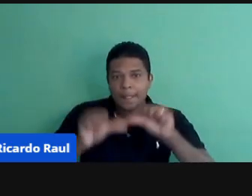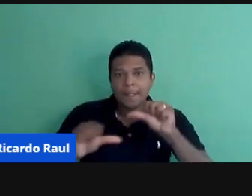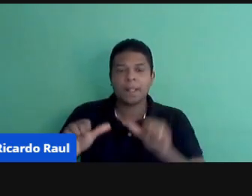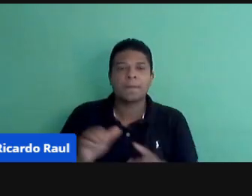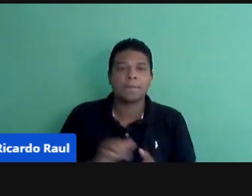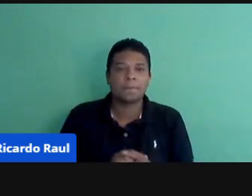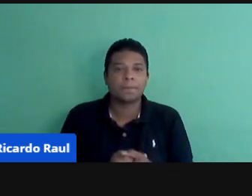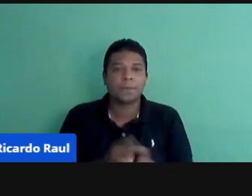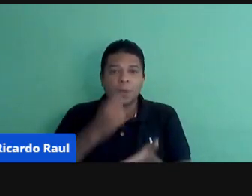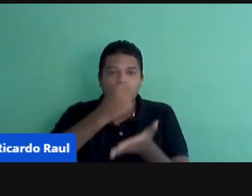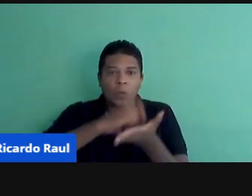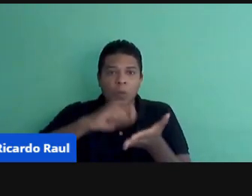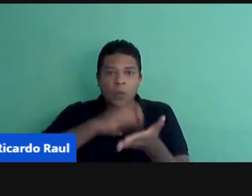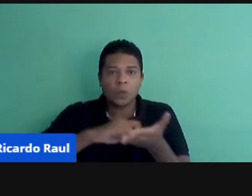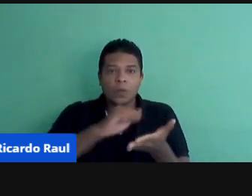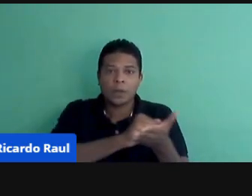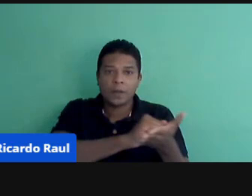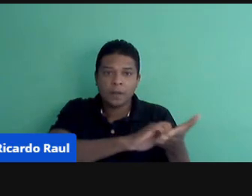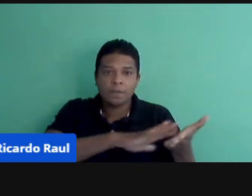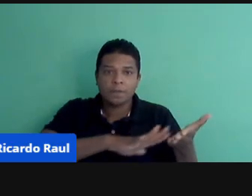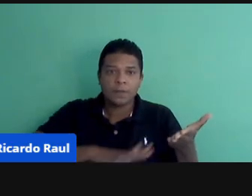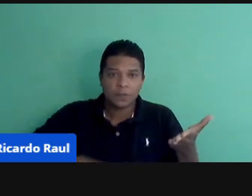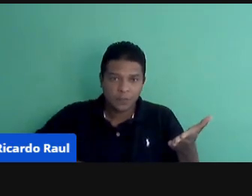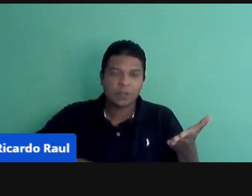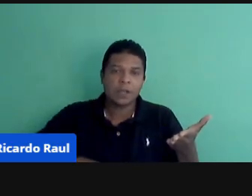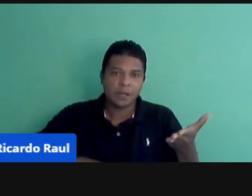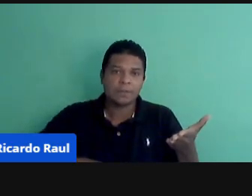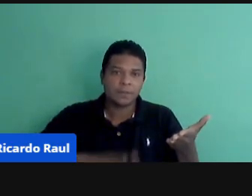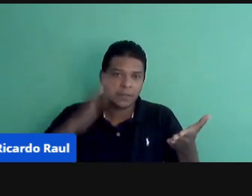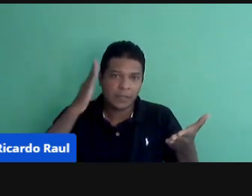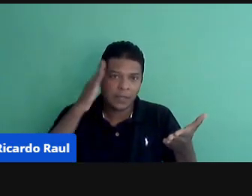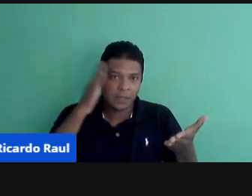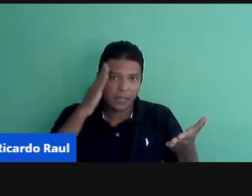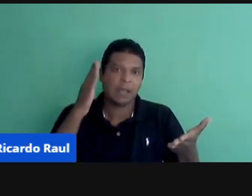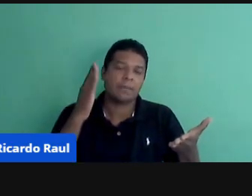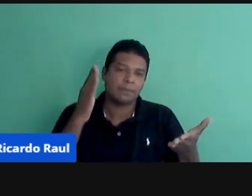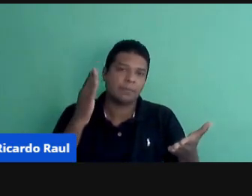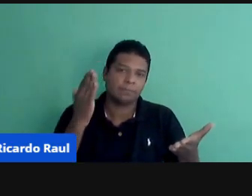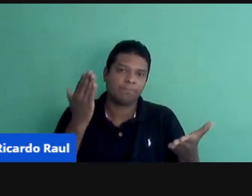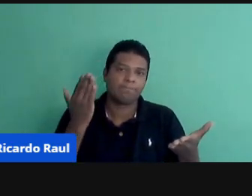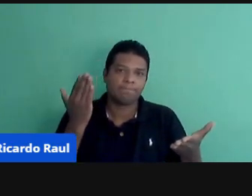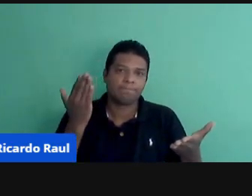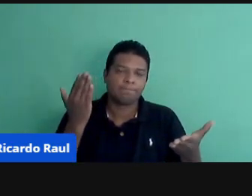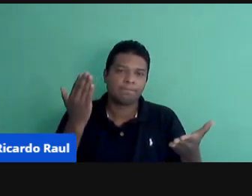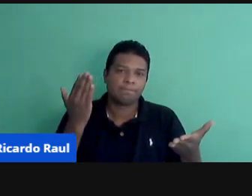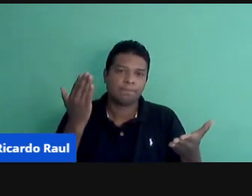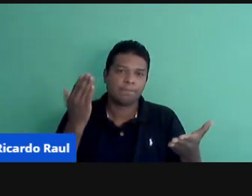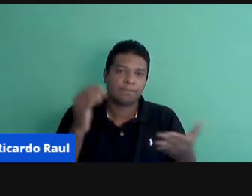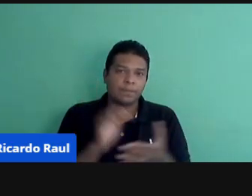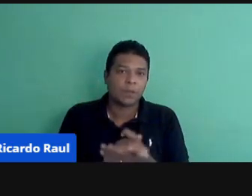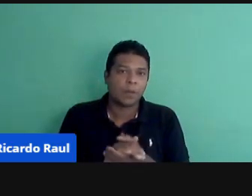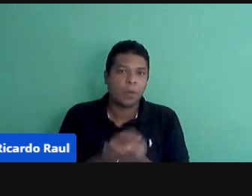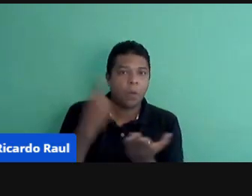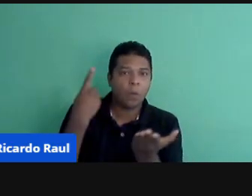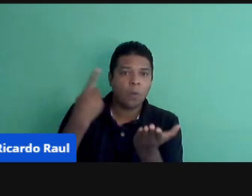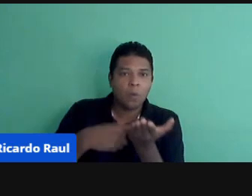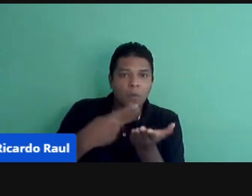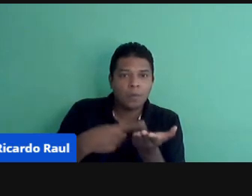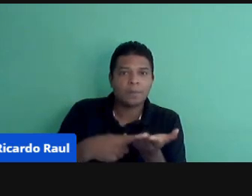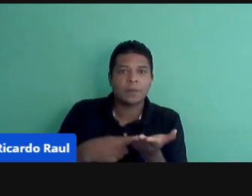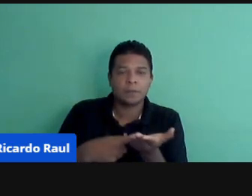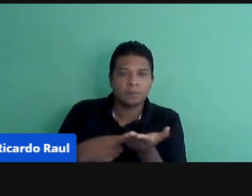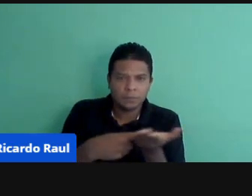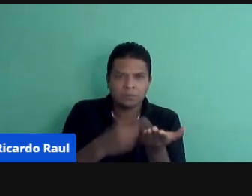da atividade. Mas ele sabe, ó, correção daquela atividade que eu fiz. Então, foi um combinado, né, que está dando muito